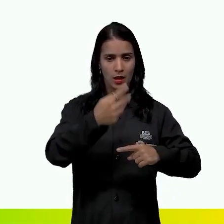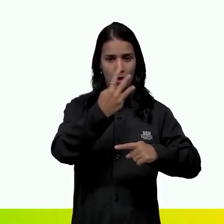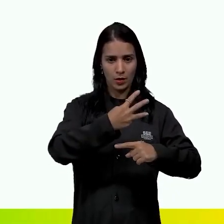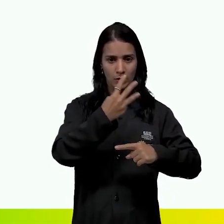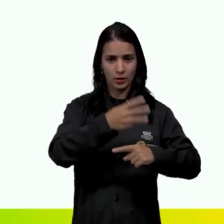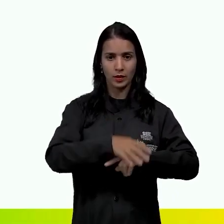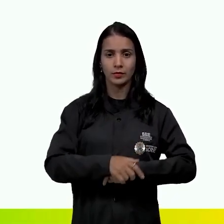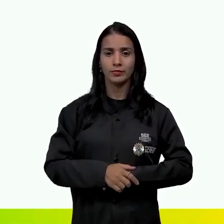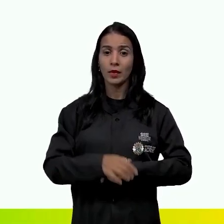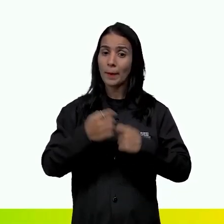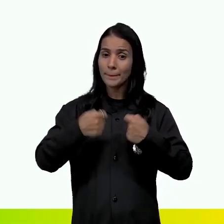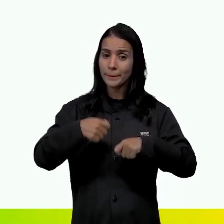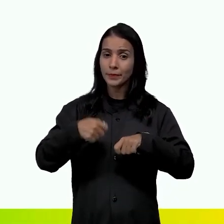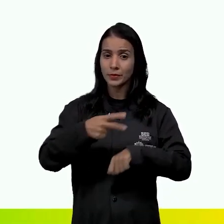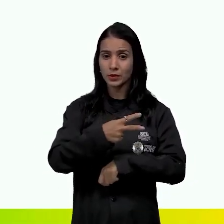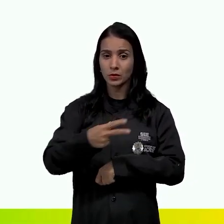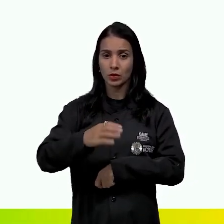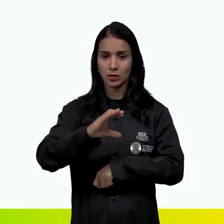ser igual a